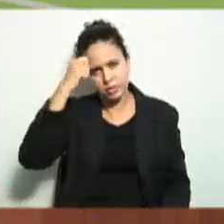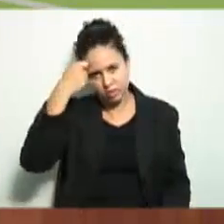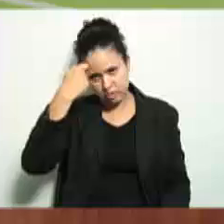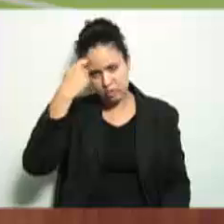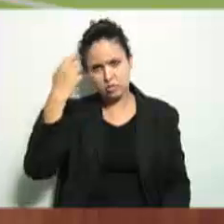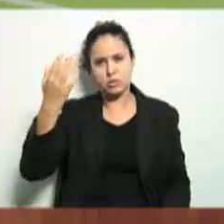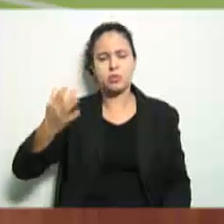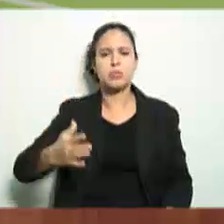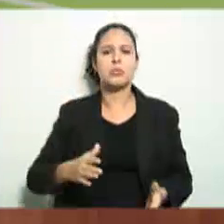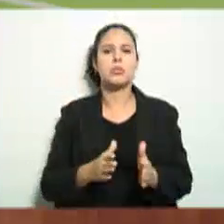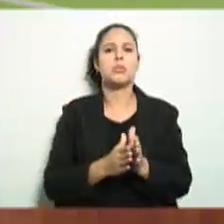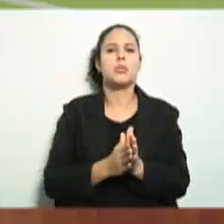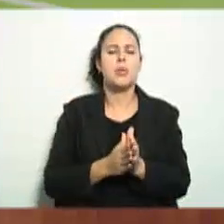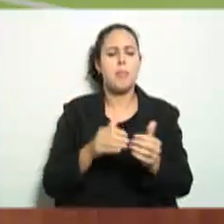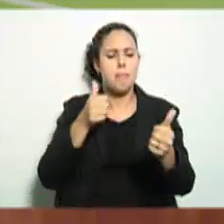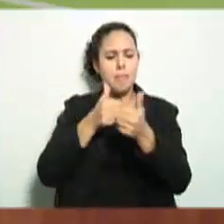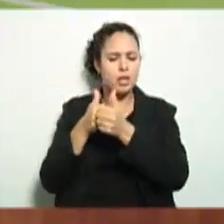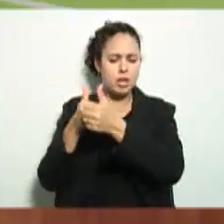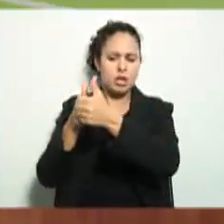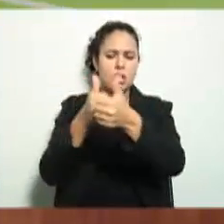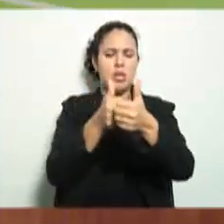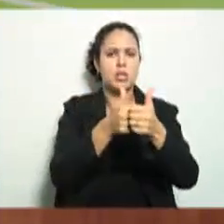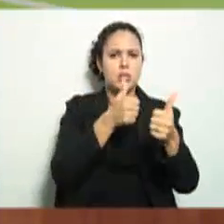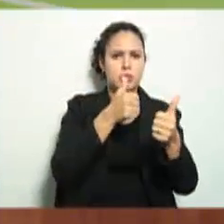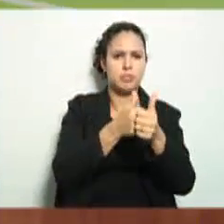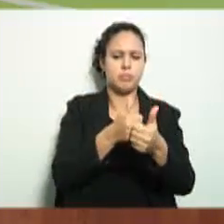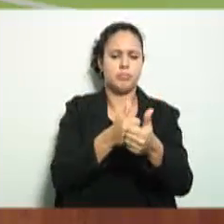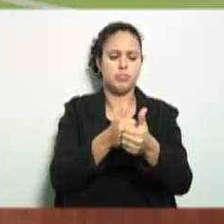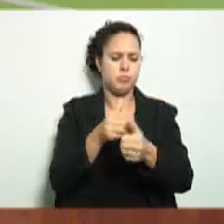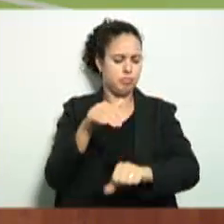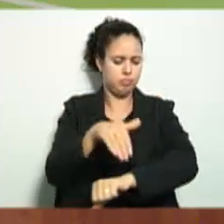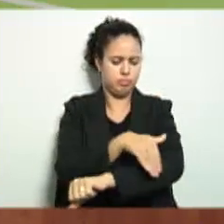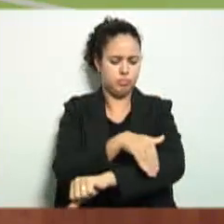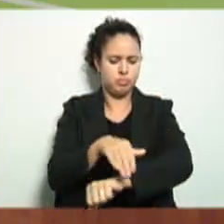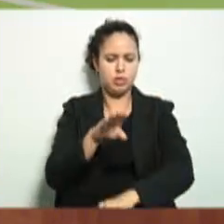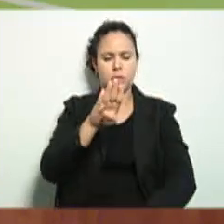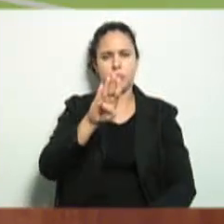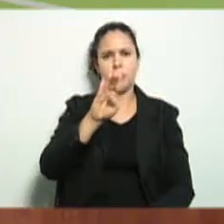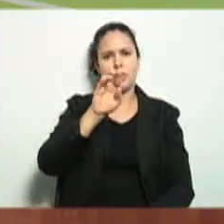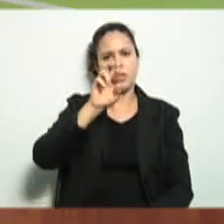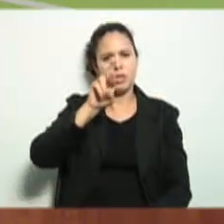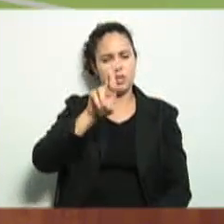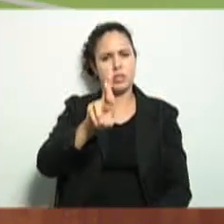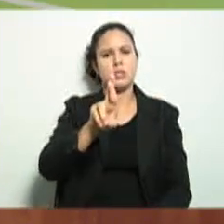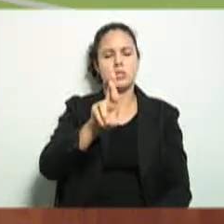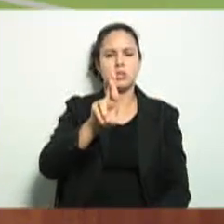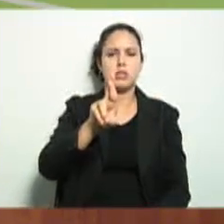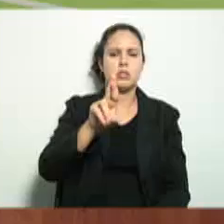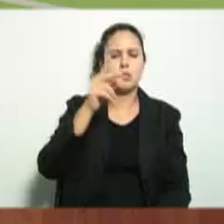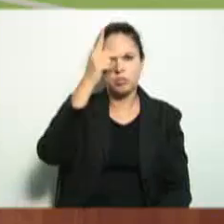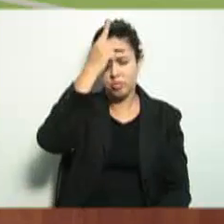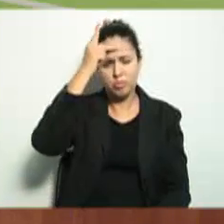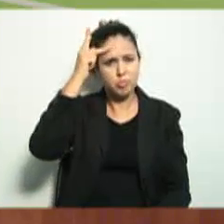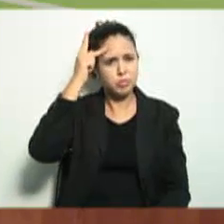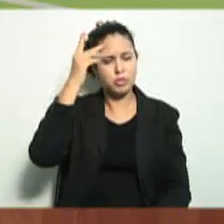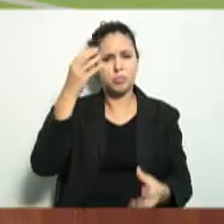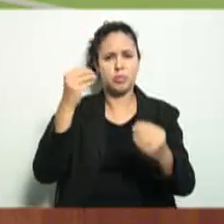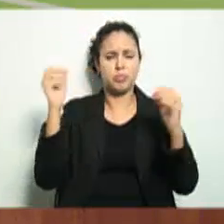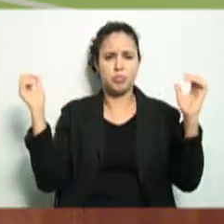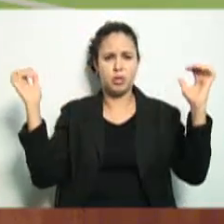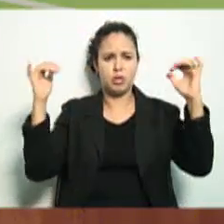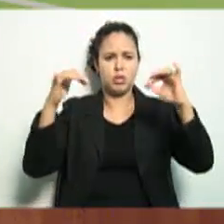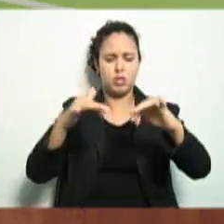ali nas ROs. Toda essa região, ela foi ocupada por um pessoal que